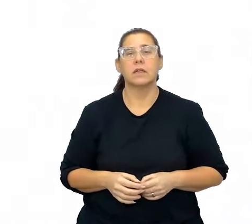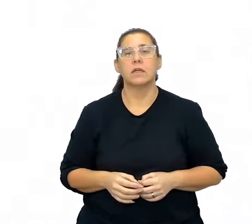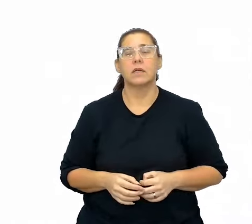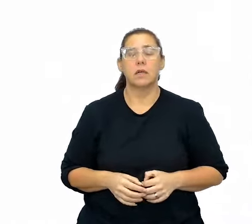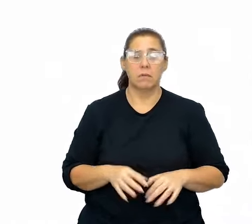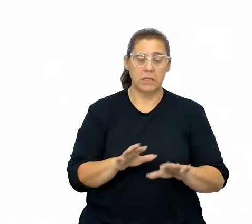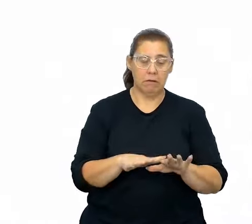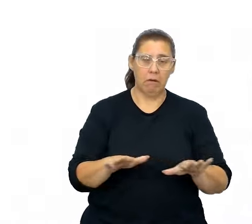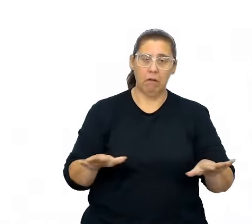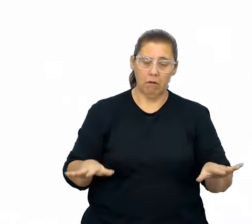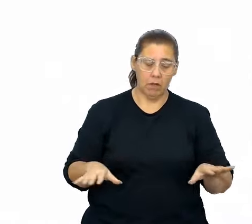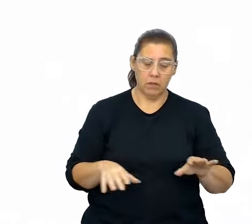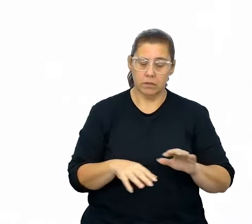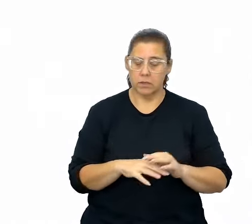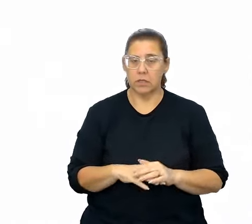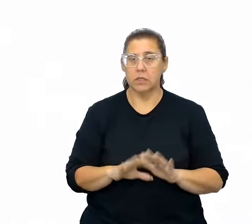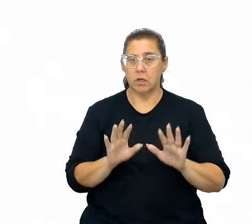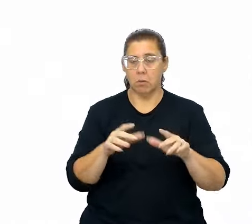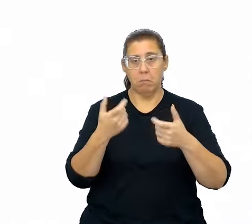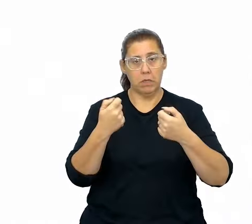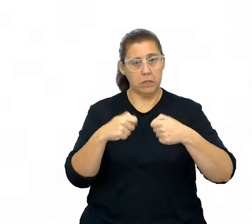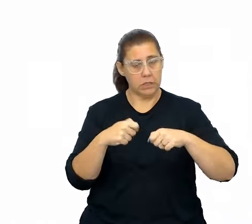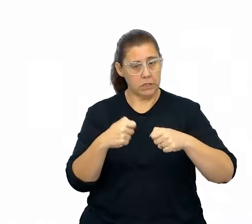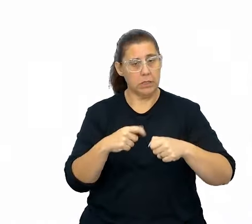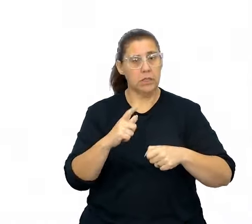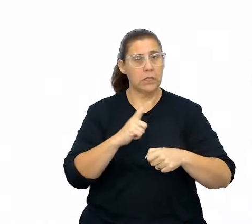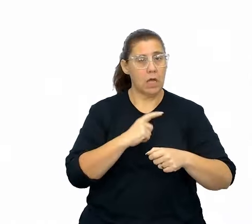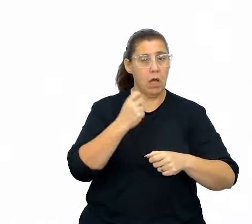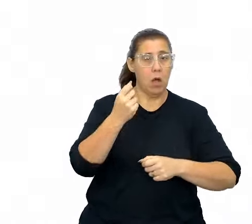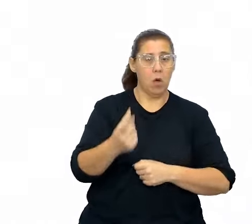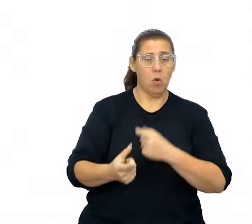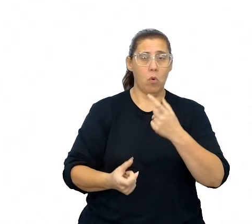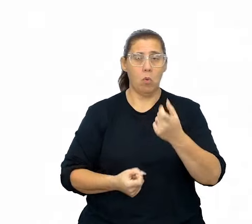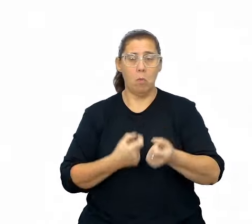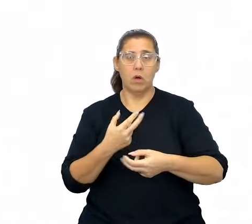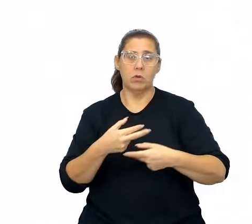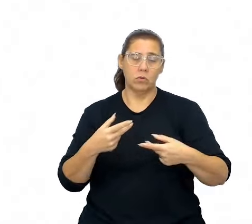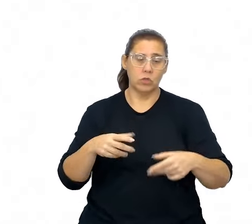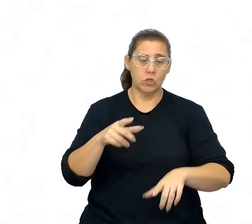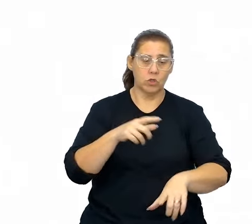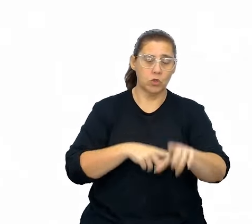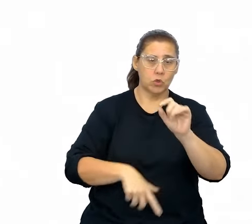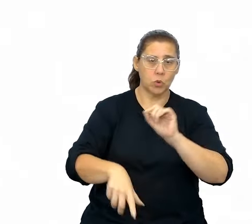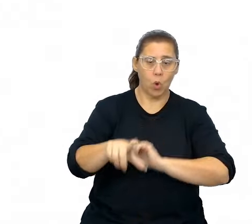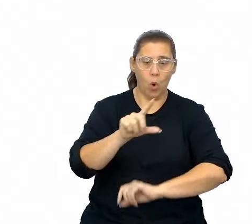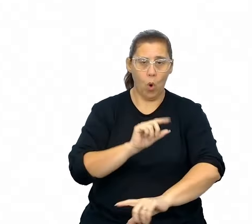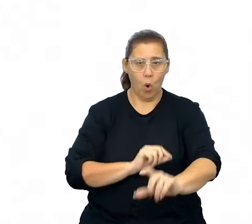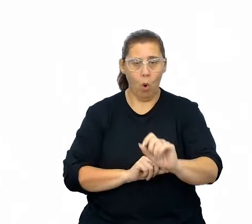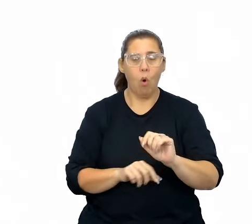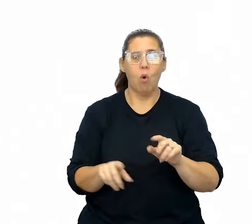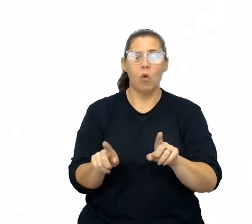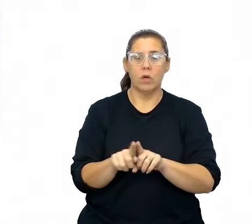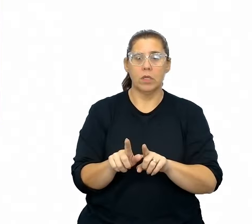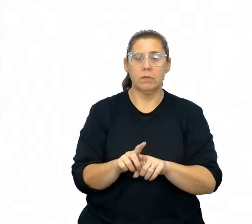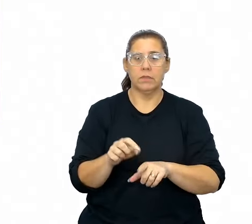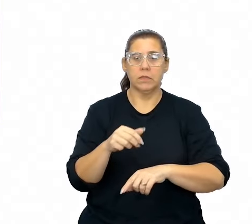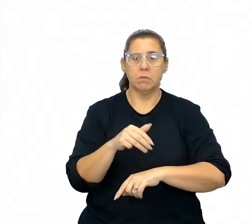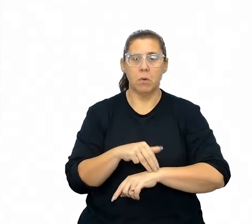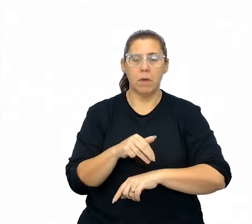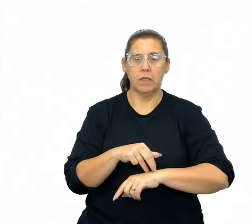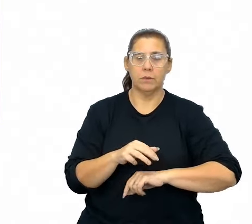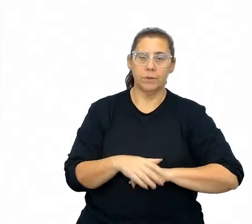para as crianças, então precisa termos alguns critérios de escolha também para esse